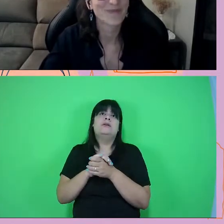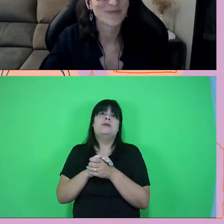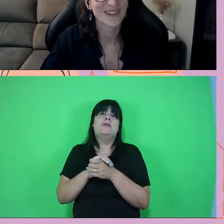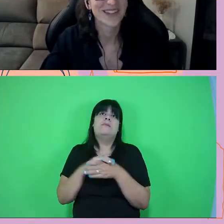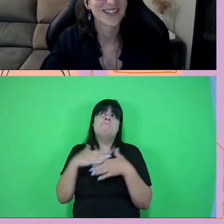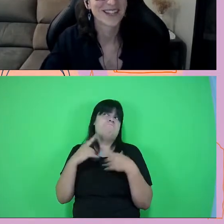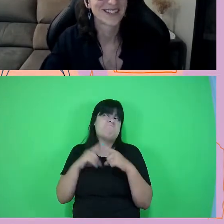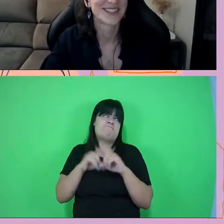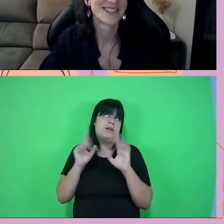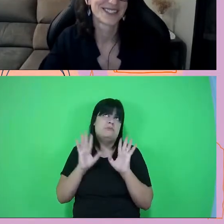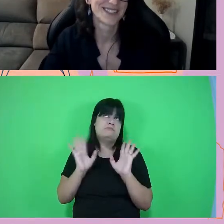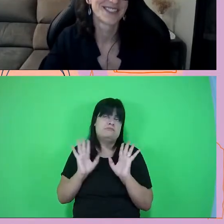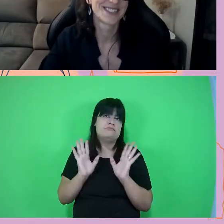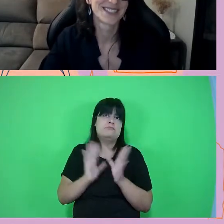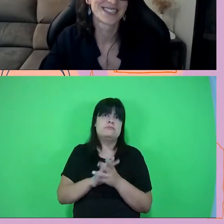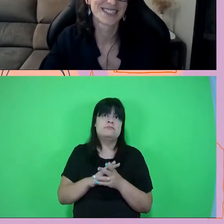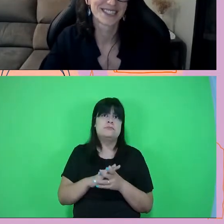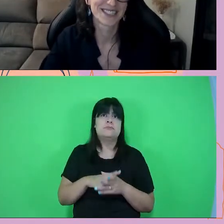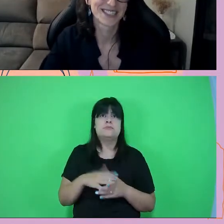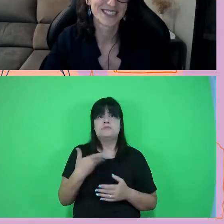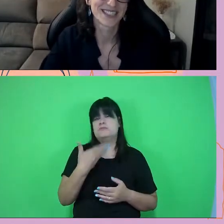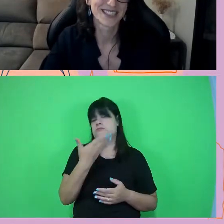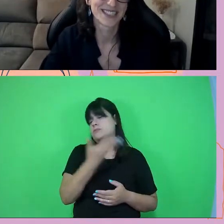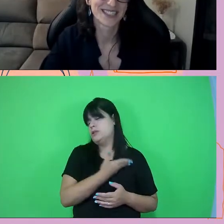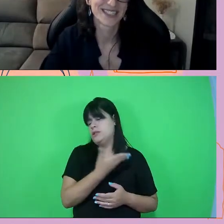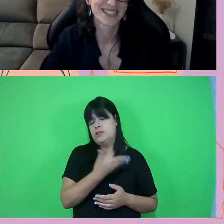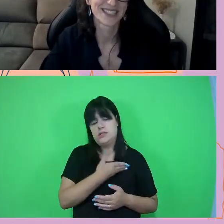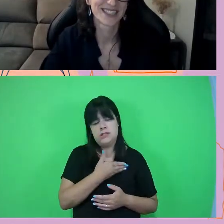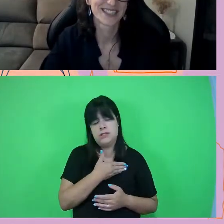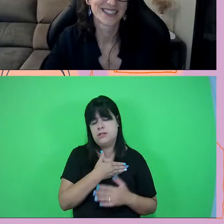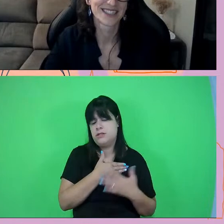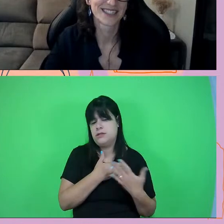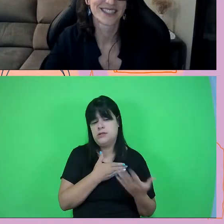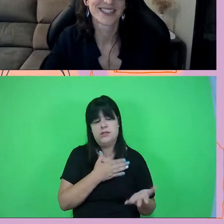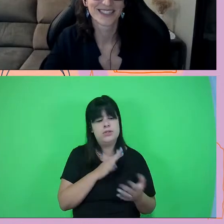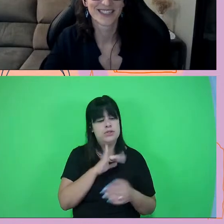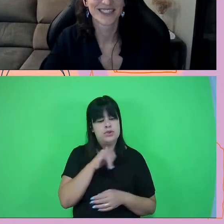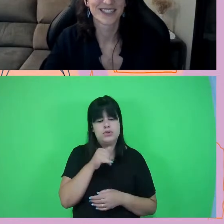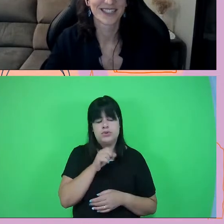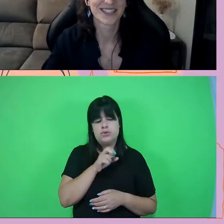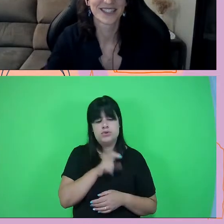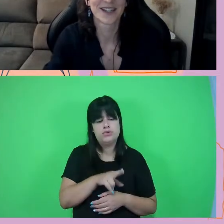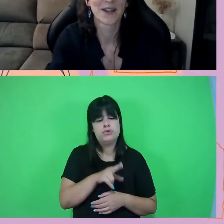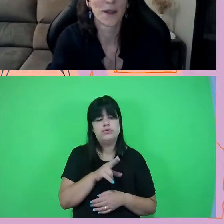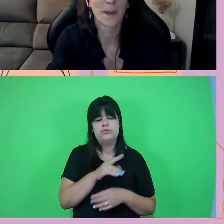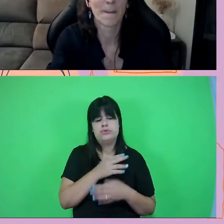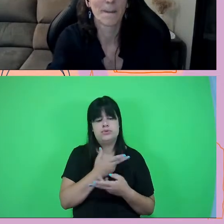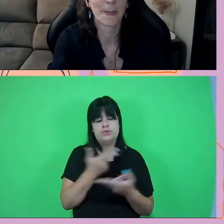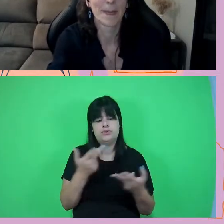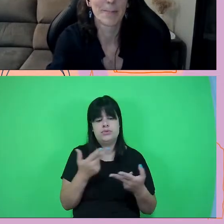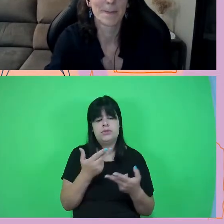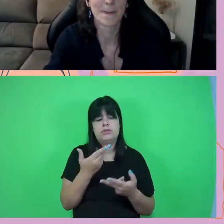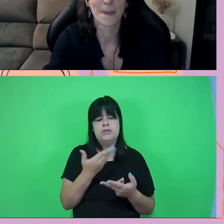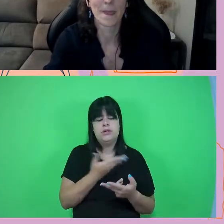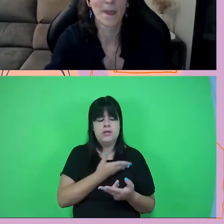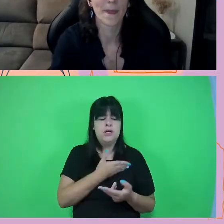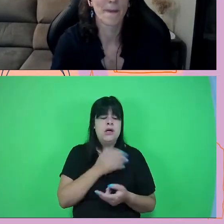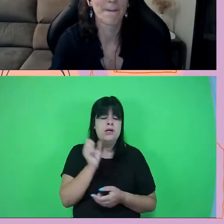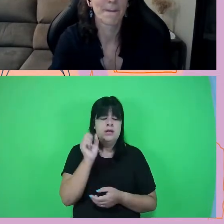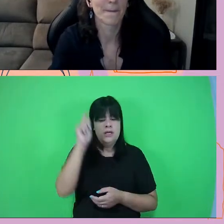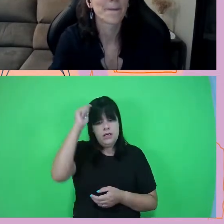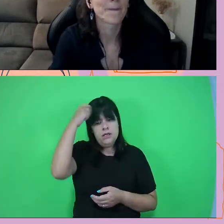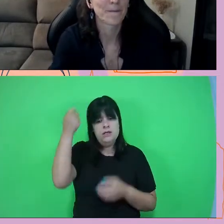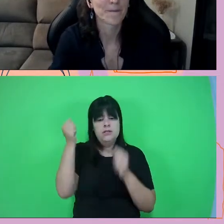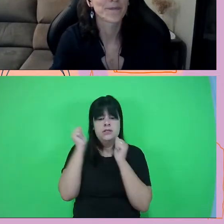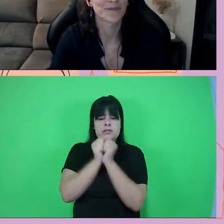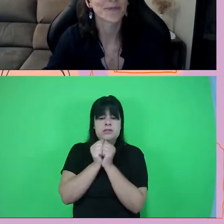Mas, enfim, eu sou amiga da Ju, que é minha amiga, que está no Pretas comigo,